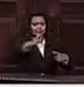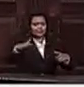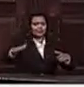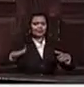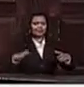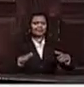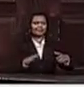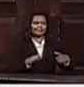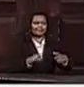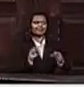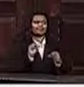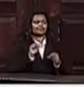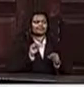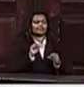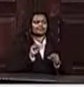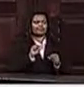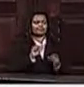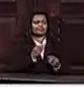precisamente